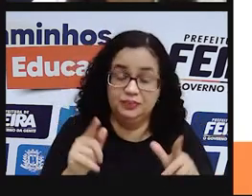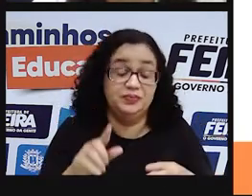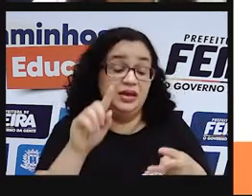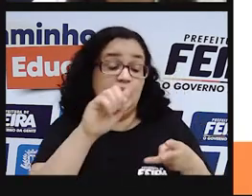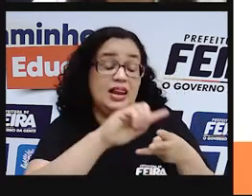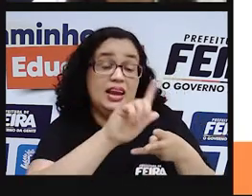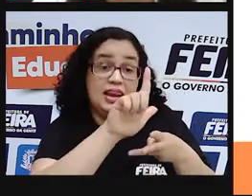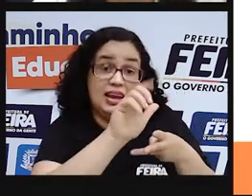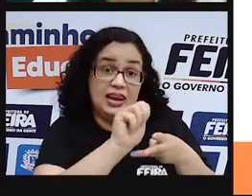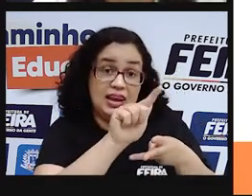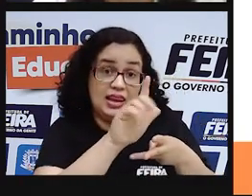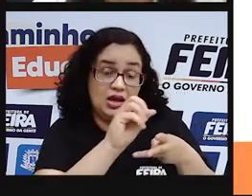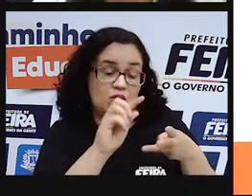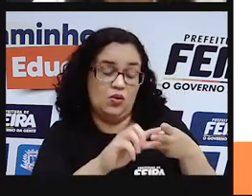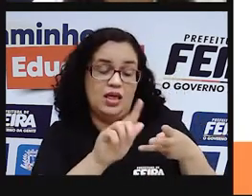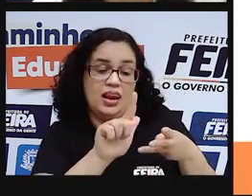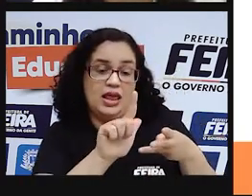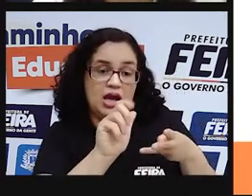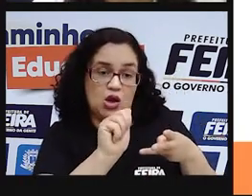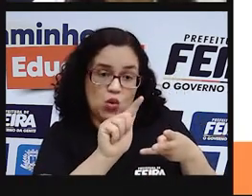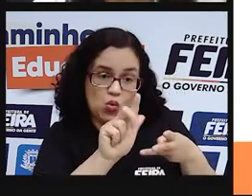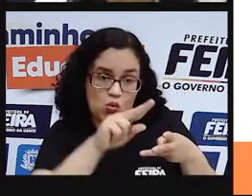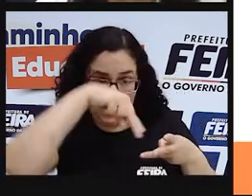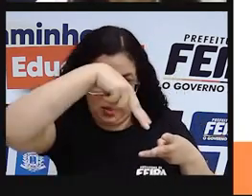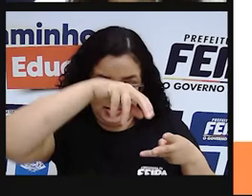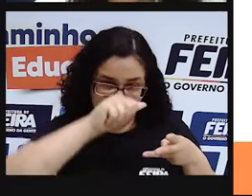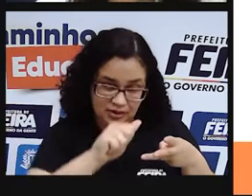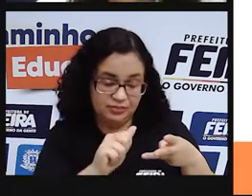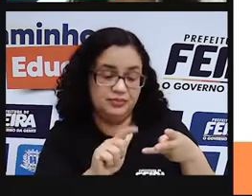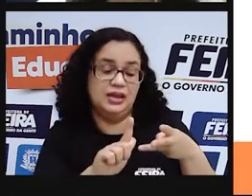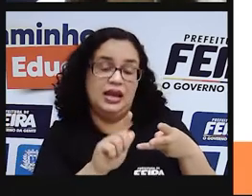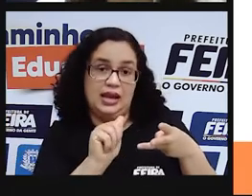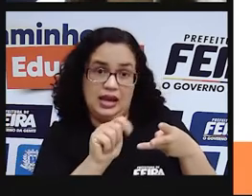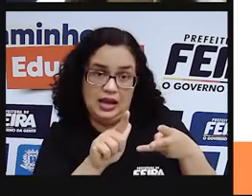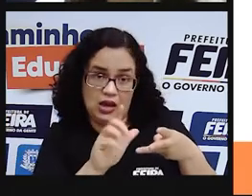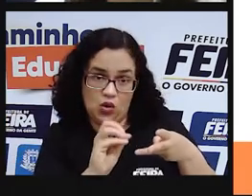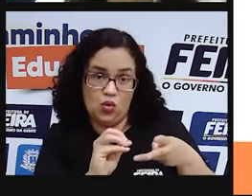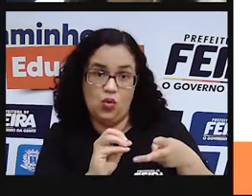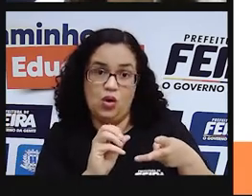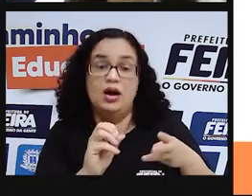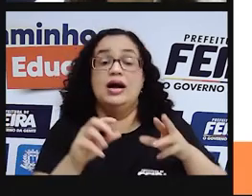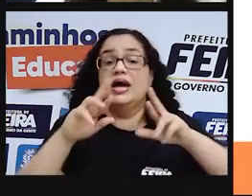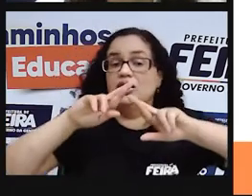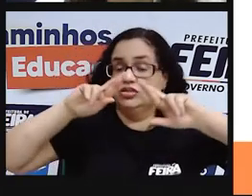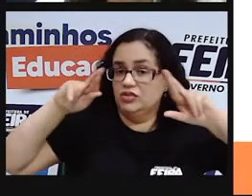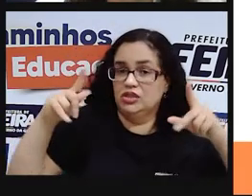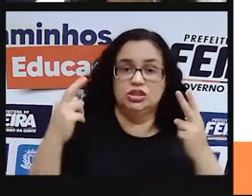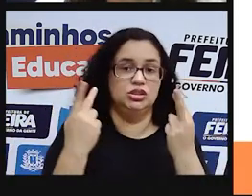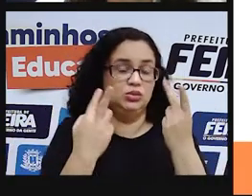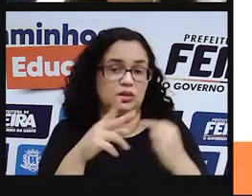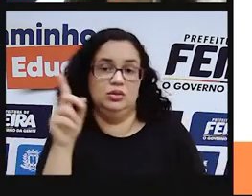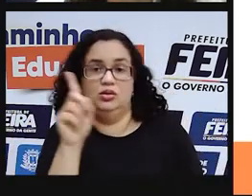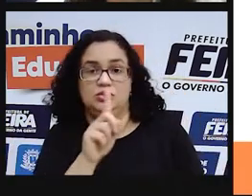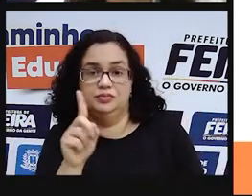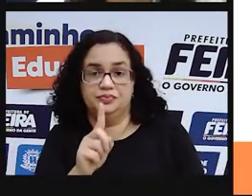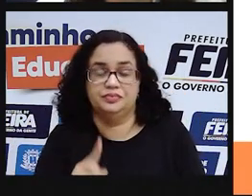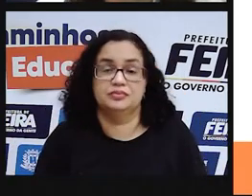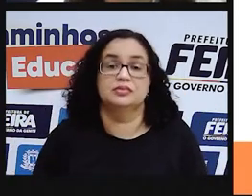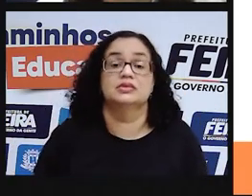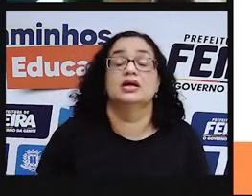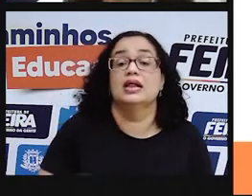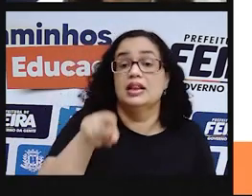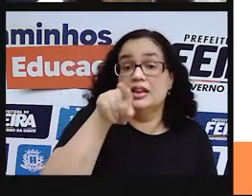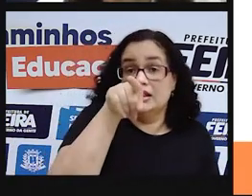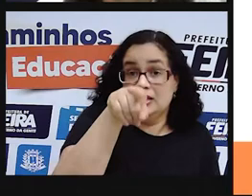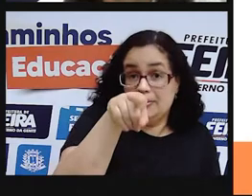Lago Lagoa e Laguna elas não são né as mesmas poses enquanto